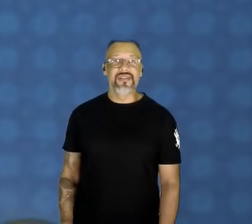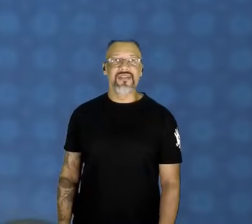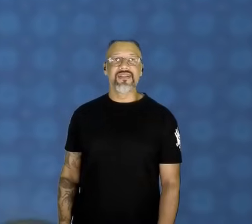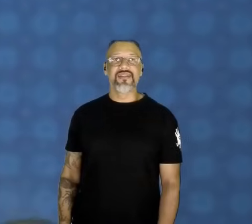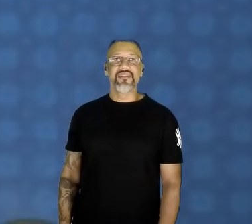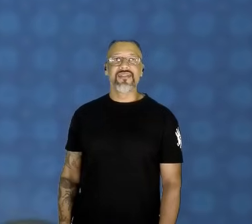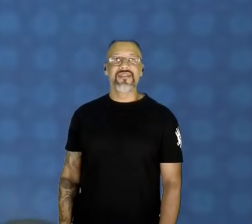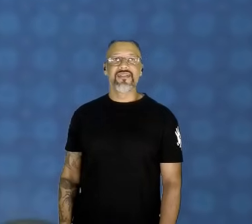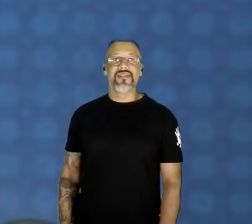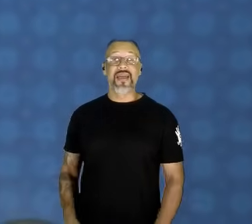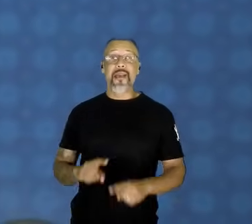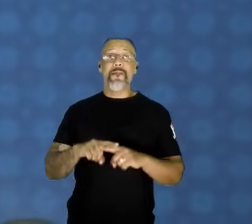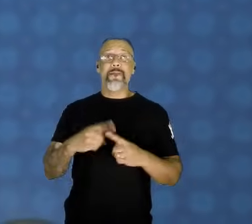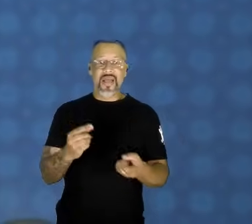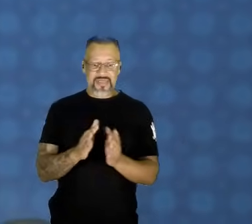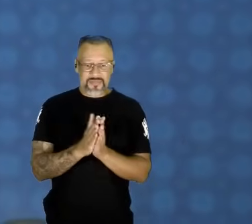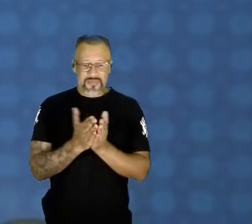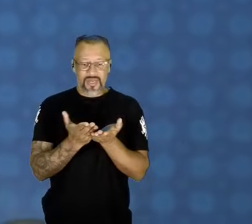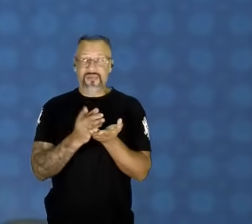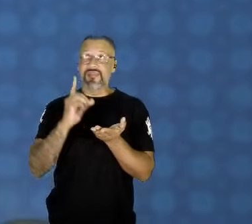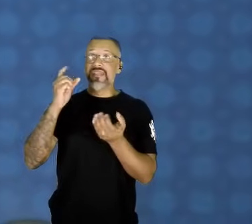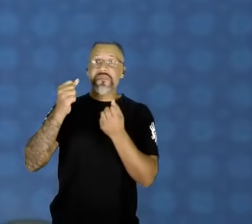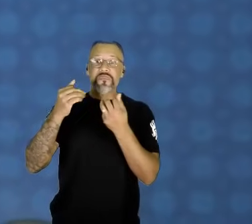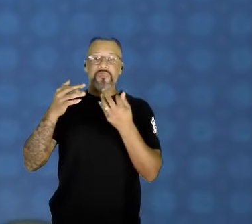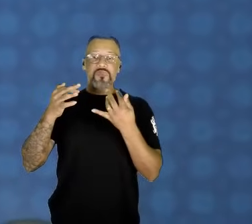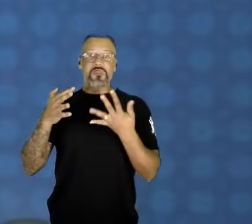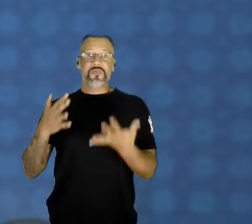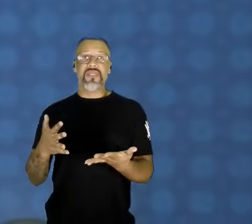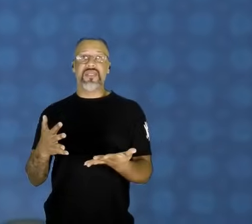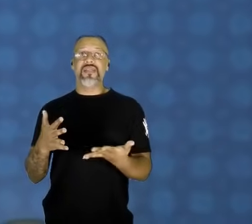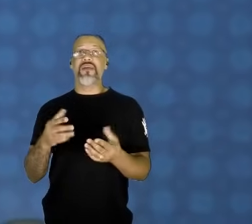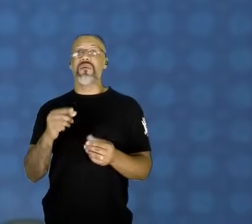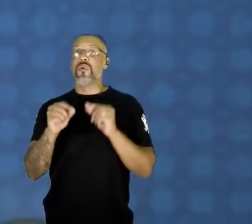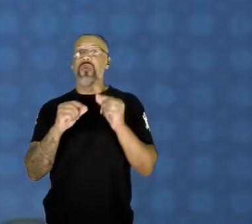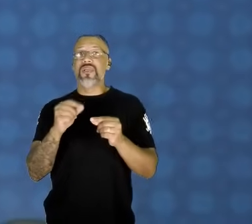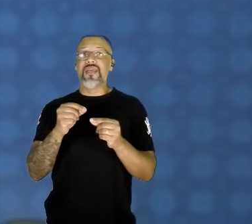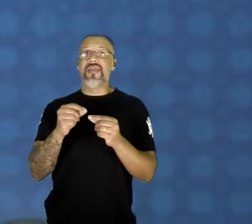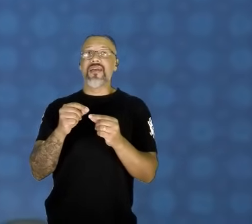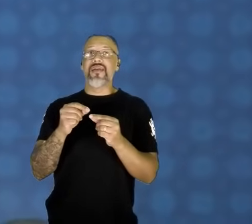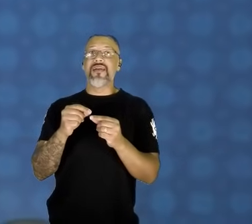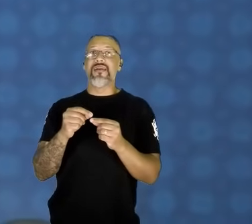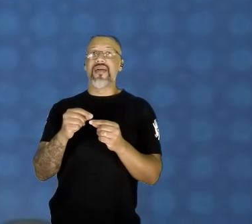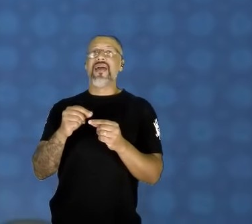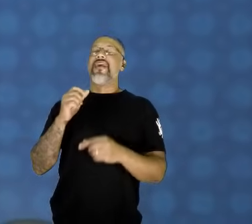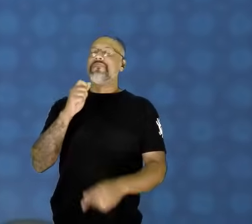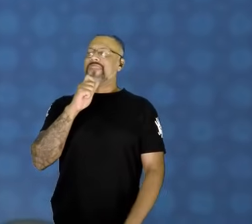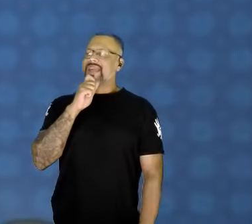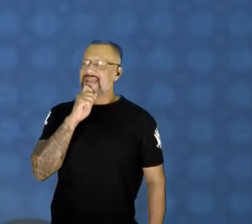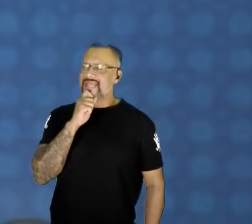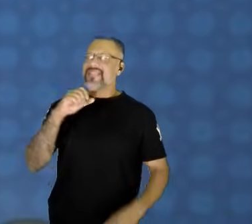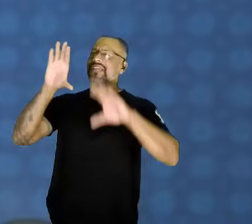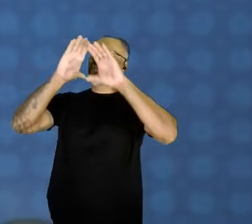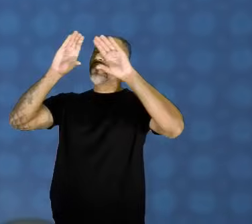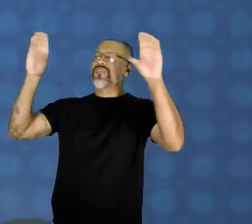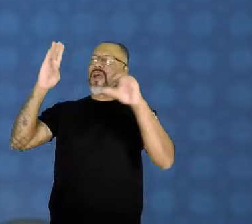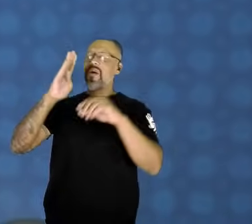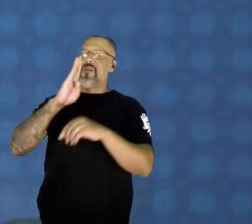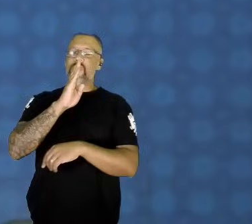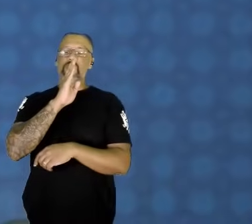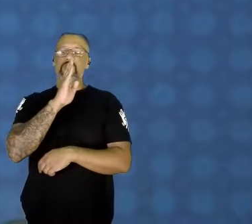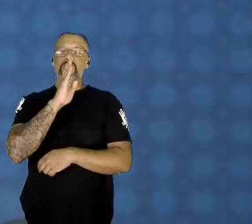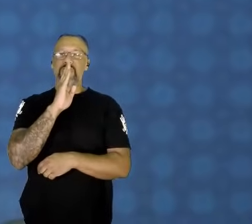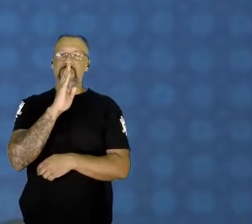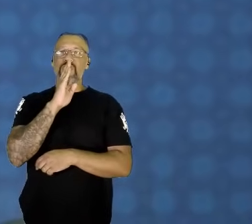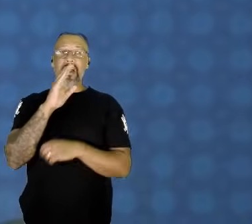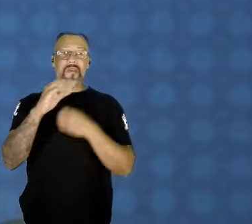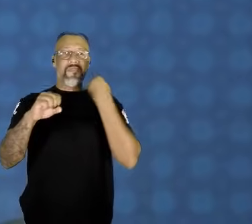Mas a minha Bíblia diz que mesmo quando o céu se cala, o Salmo 18, versículo 30,